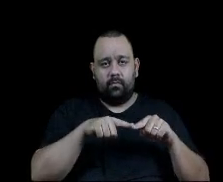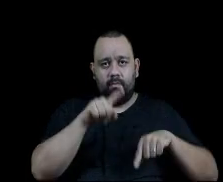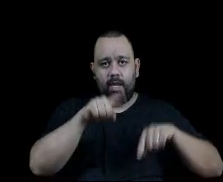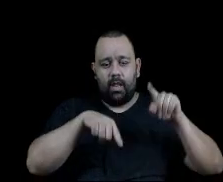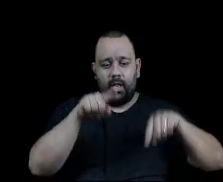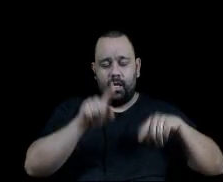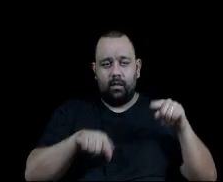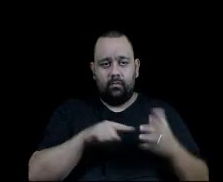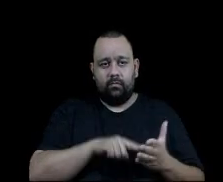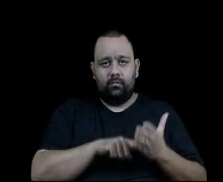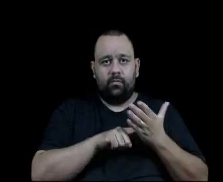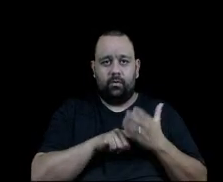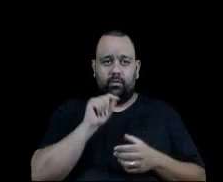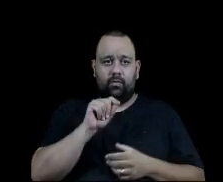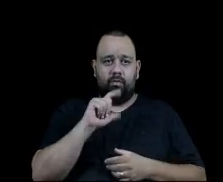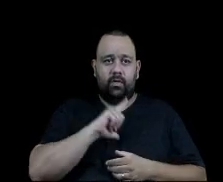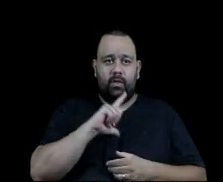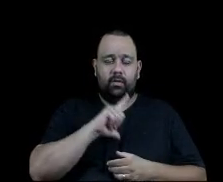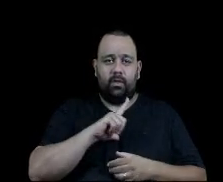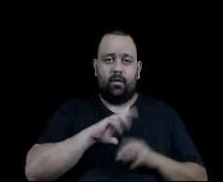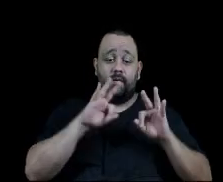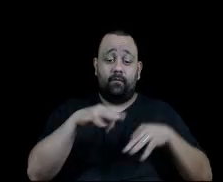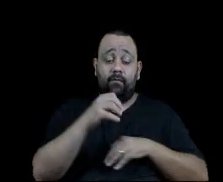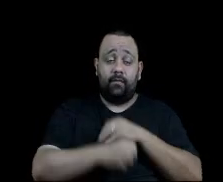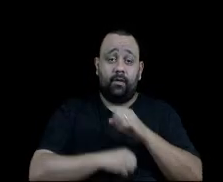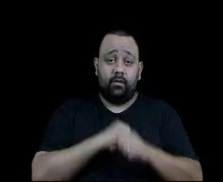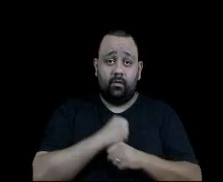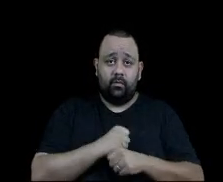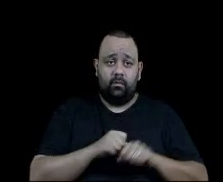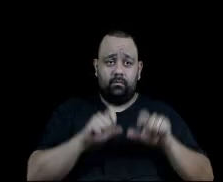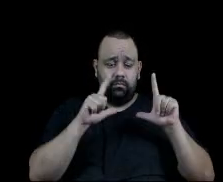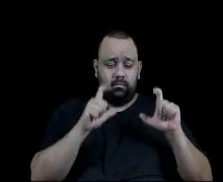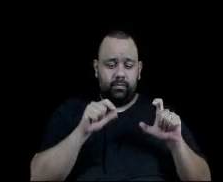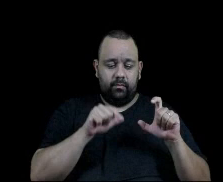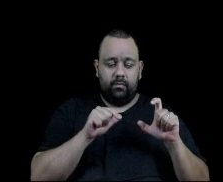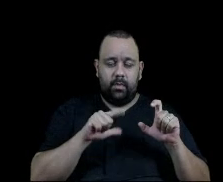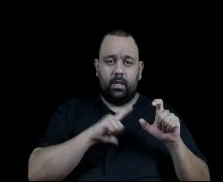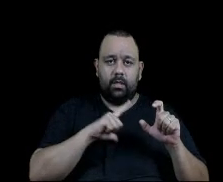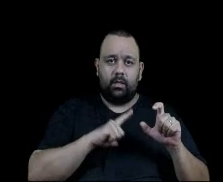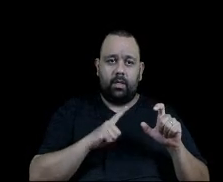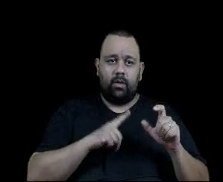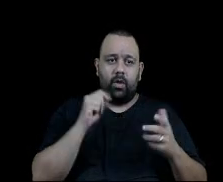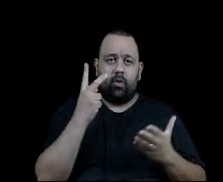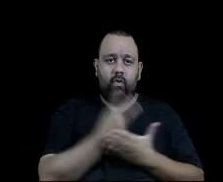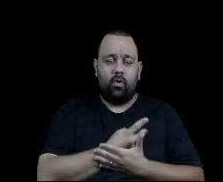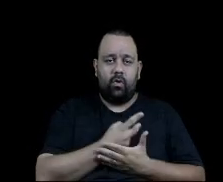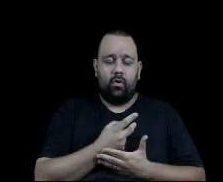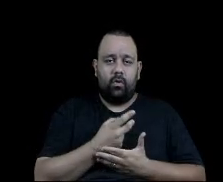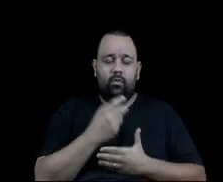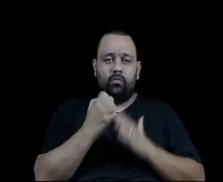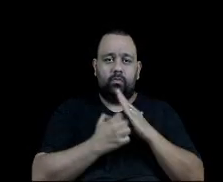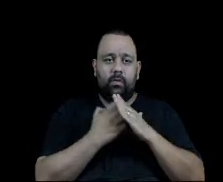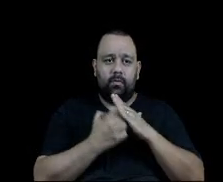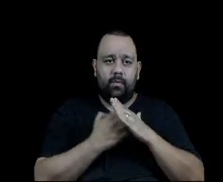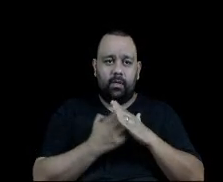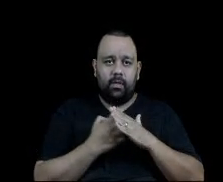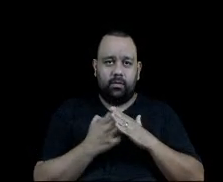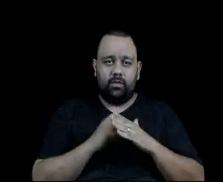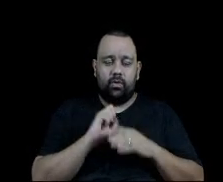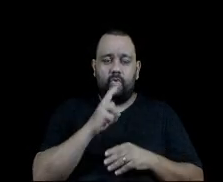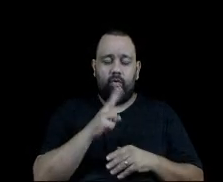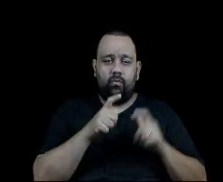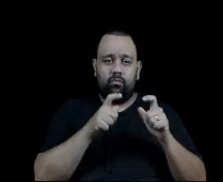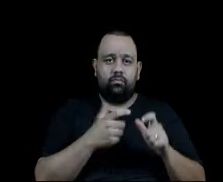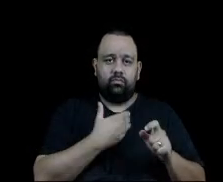é um retrato, quando fecha um balanço, é um retrato daquilo que do final do ano, é uma fotografia de como é que está a situação financeira de